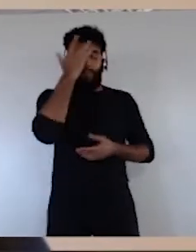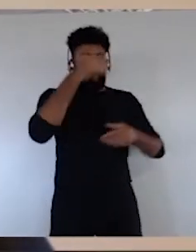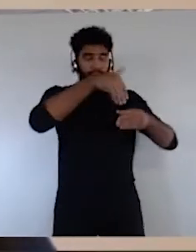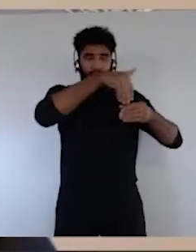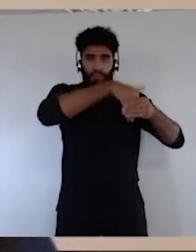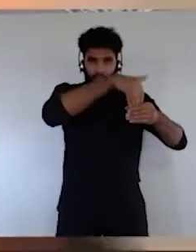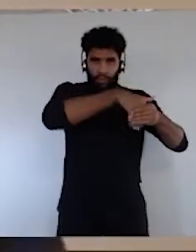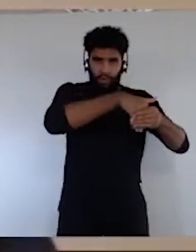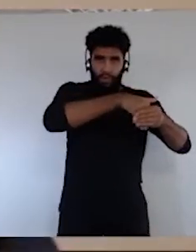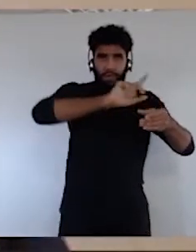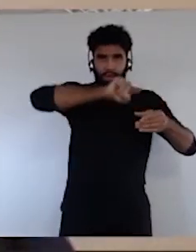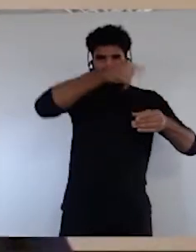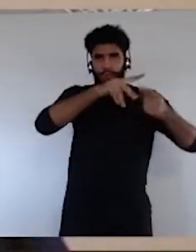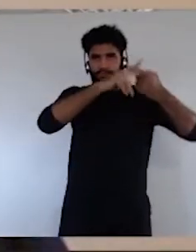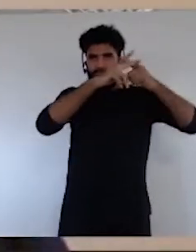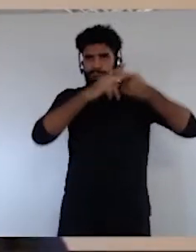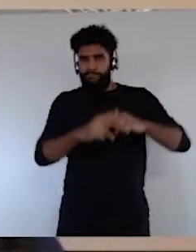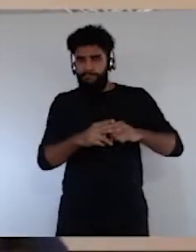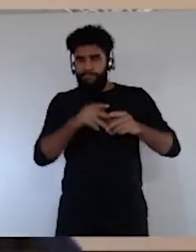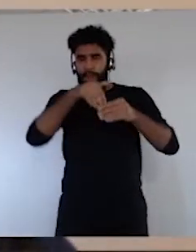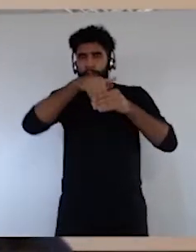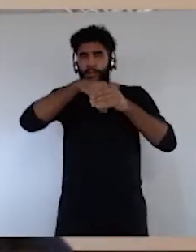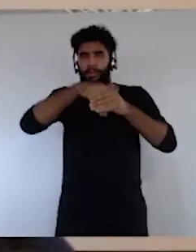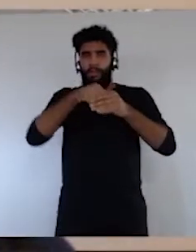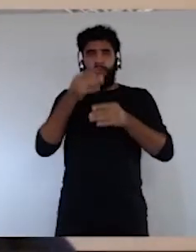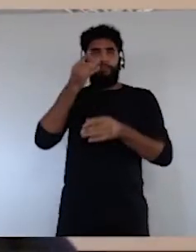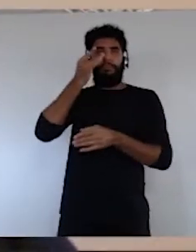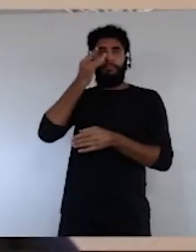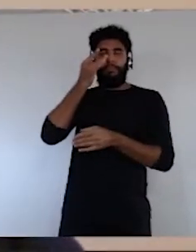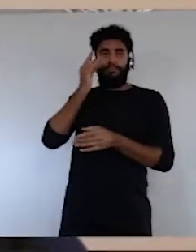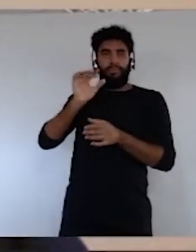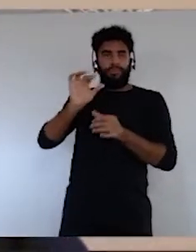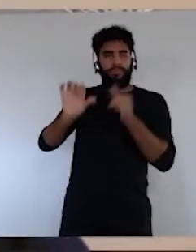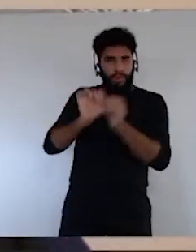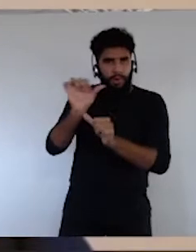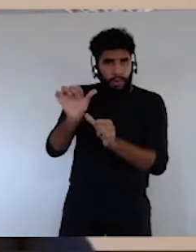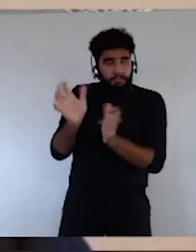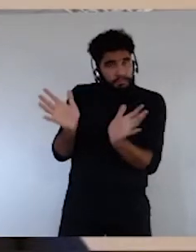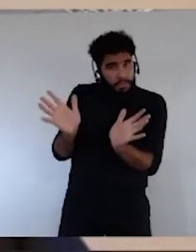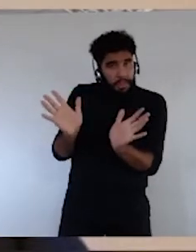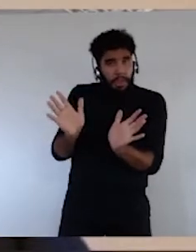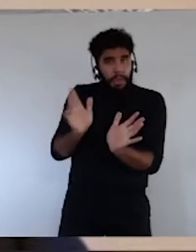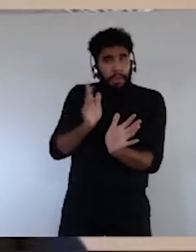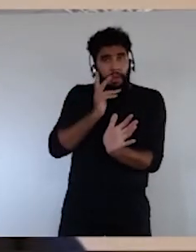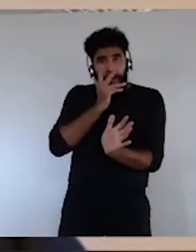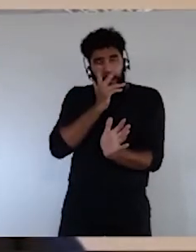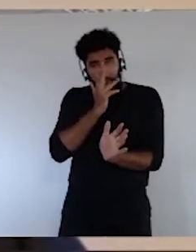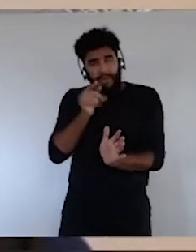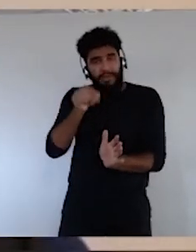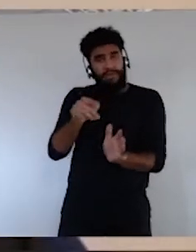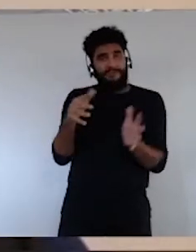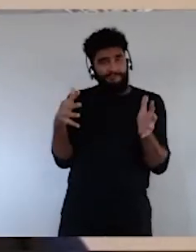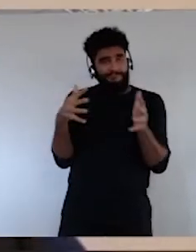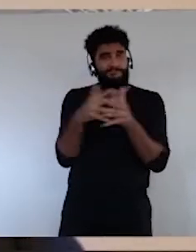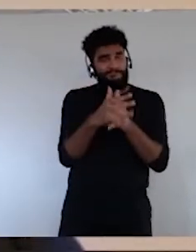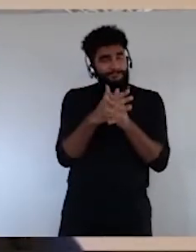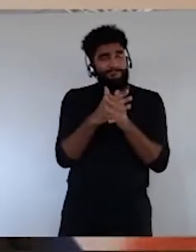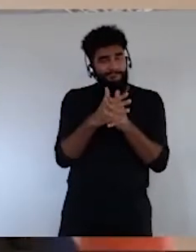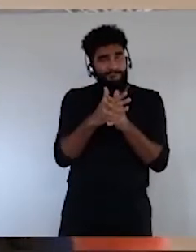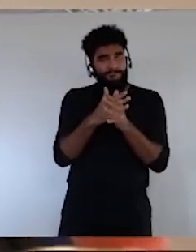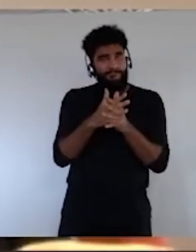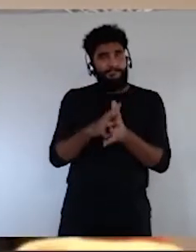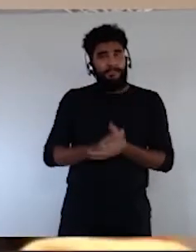lá. O professor Celso Mori, que é uma referência para nós todos, né? Esse líder da advocacia aí, que é um paradigma